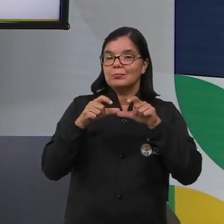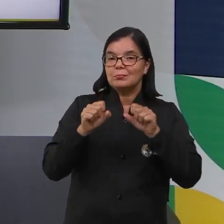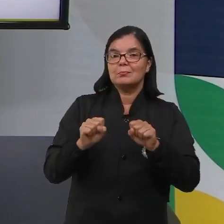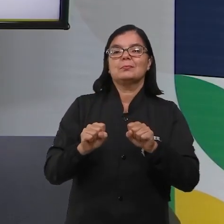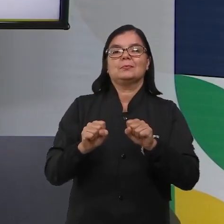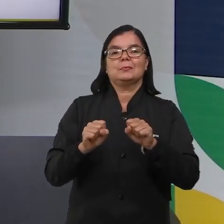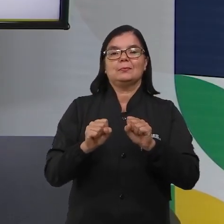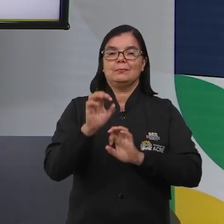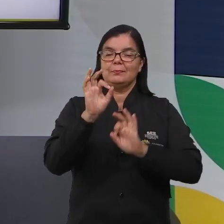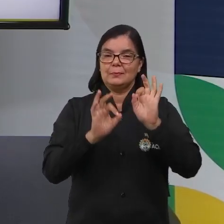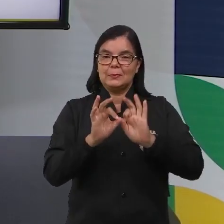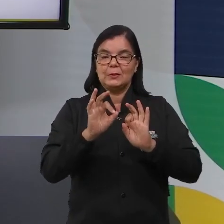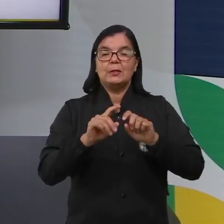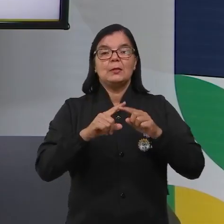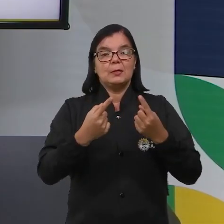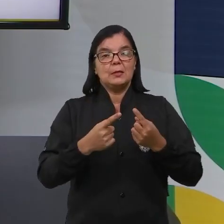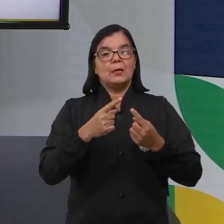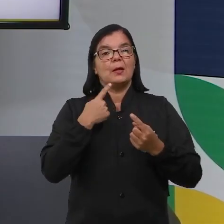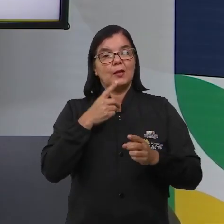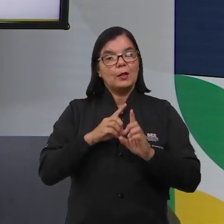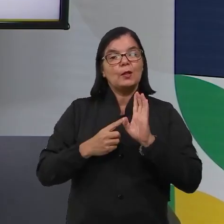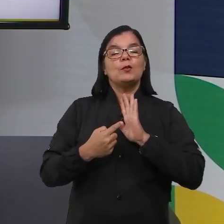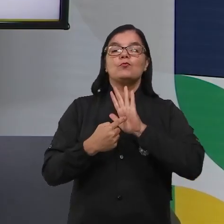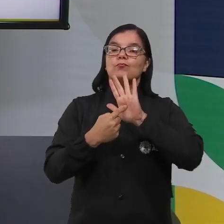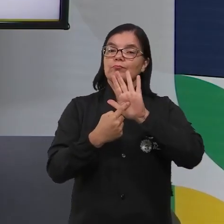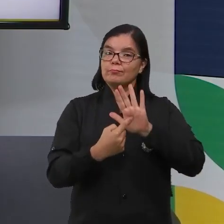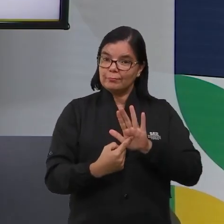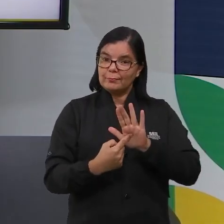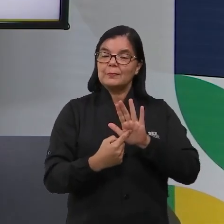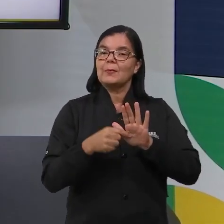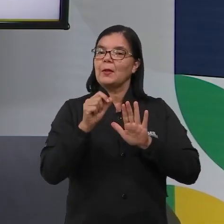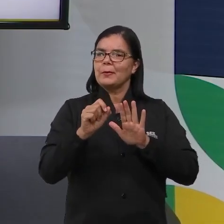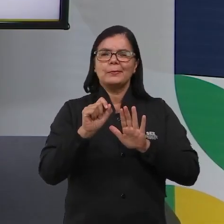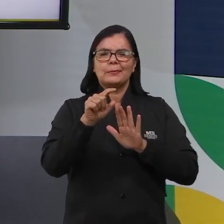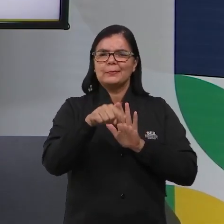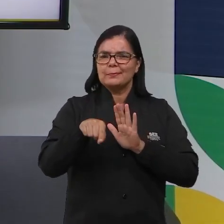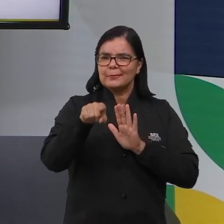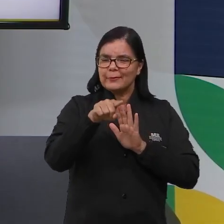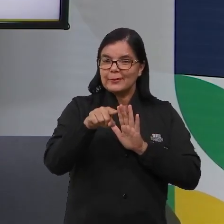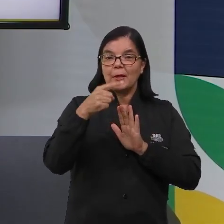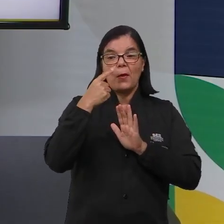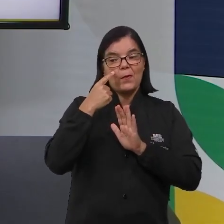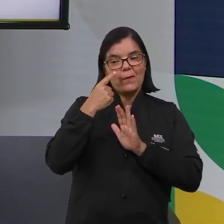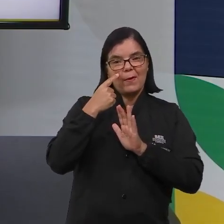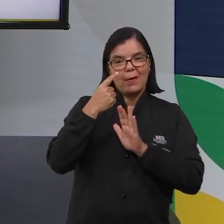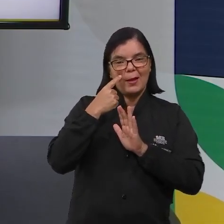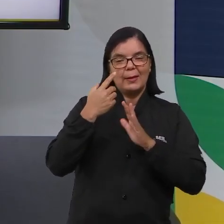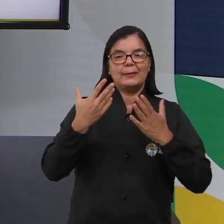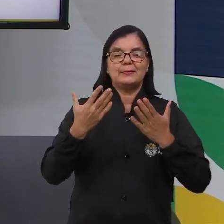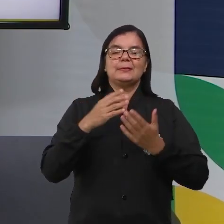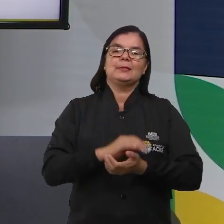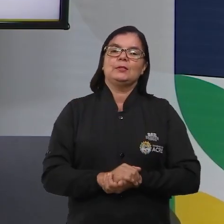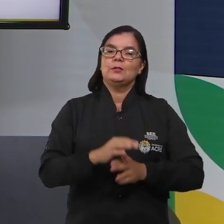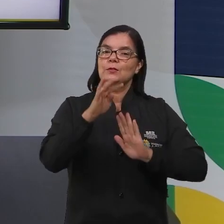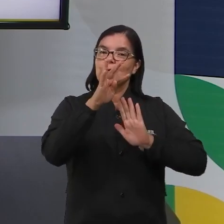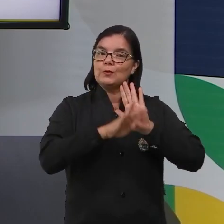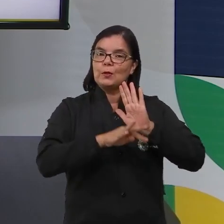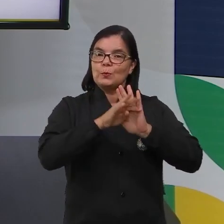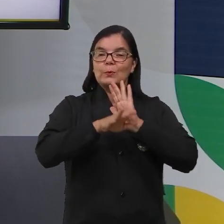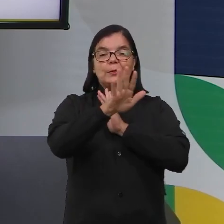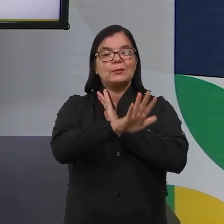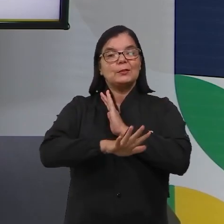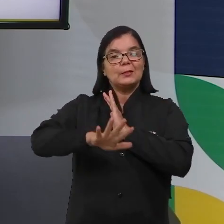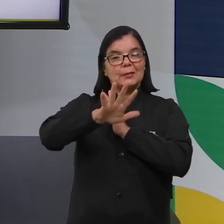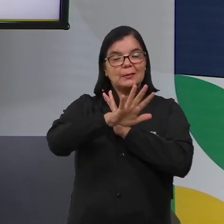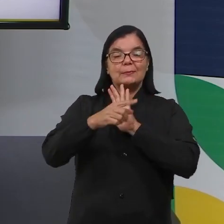na construção. E identificar esses efeitos faz com que você observe os textos no geral, o